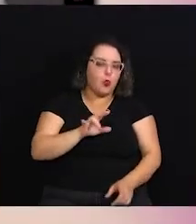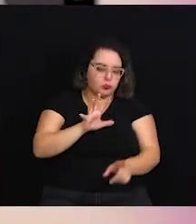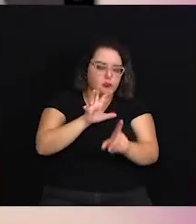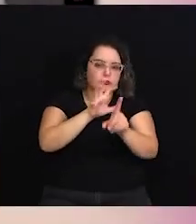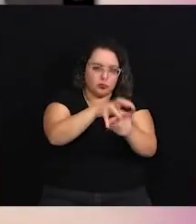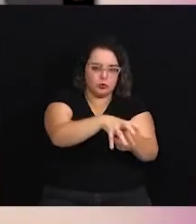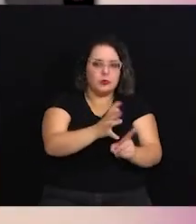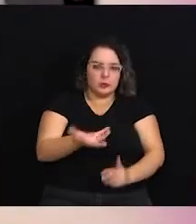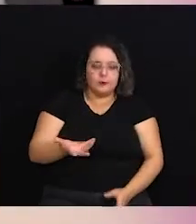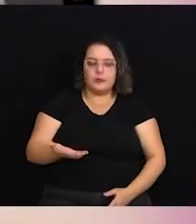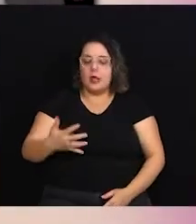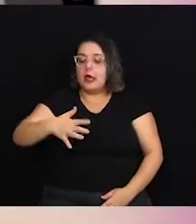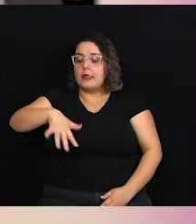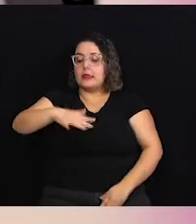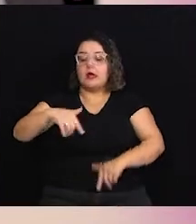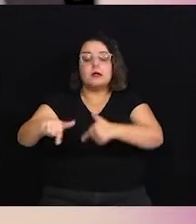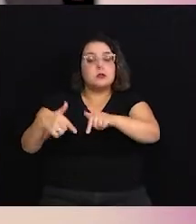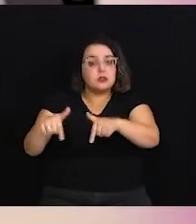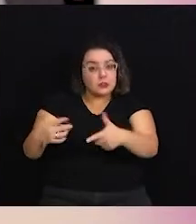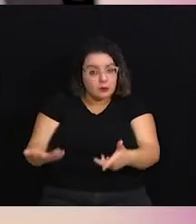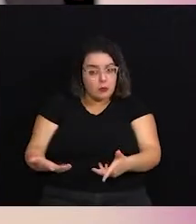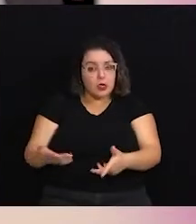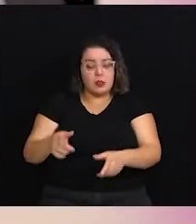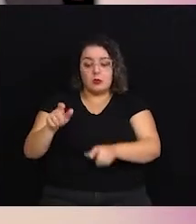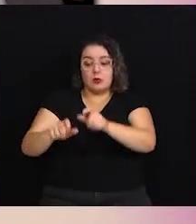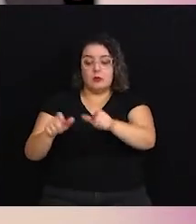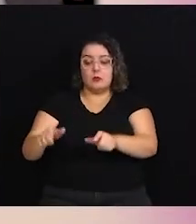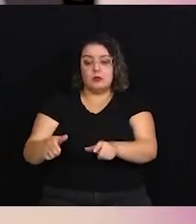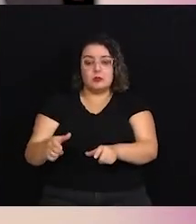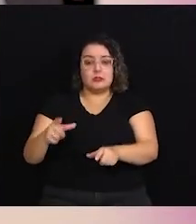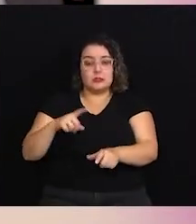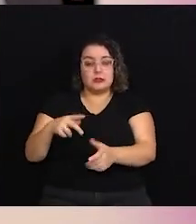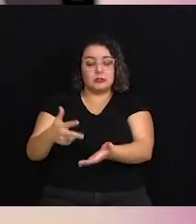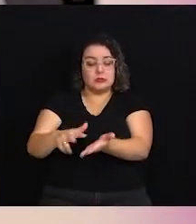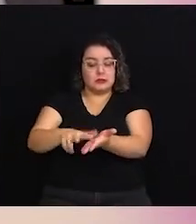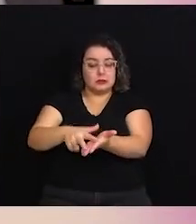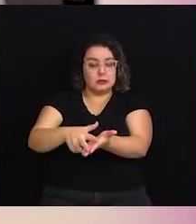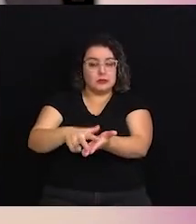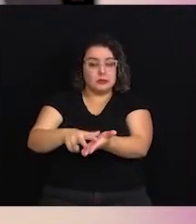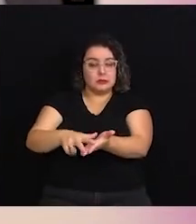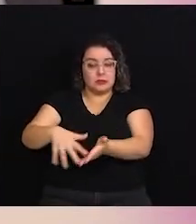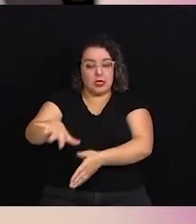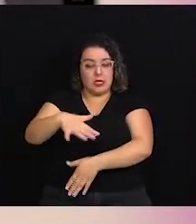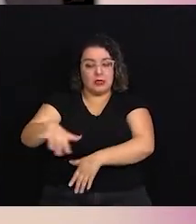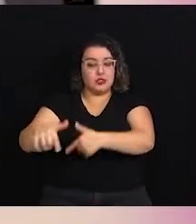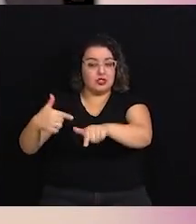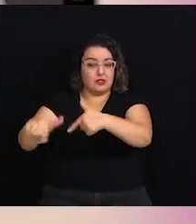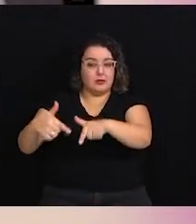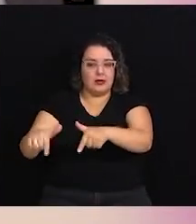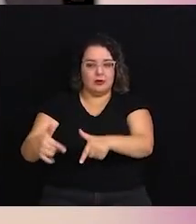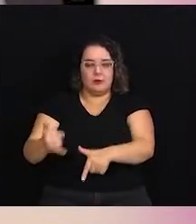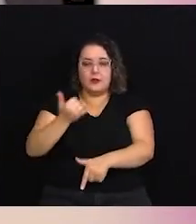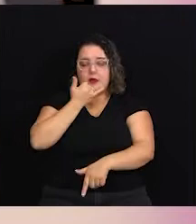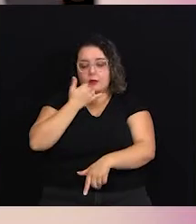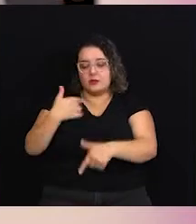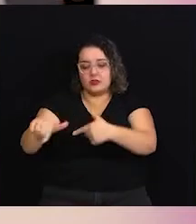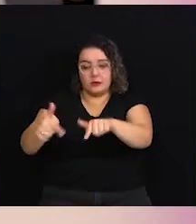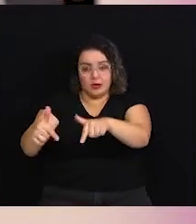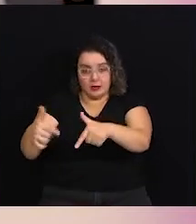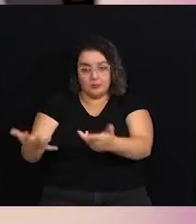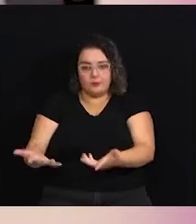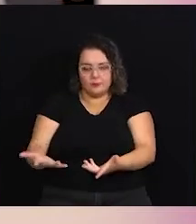no mercado de trabalho em que a pessoa que tem crise se tiver uma crise no no trabalho